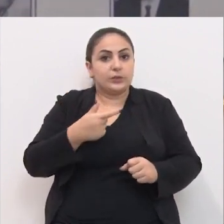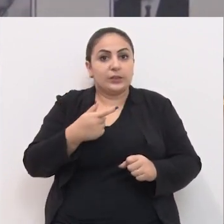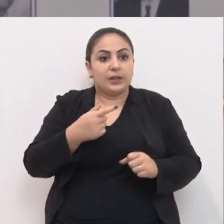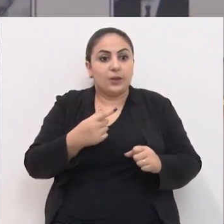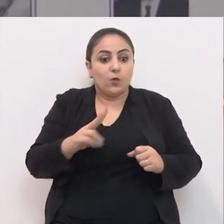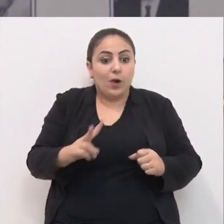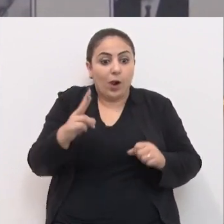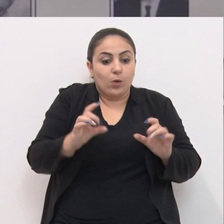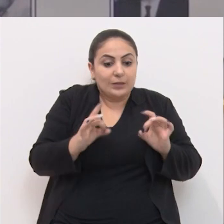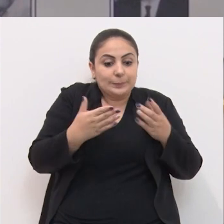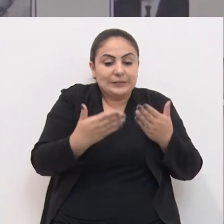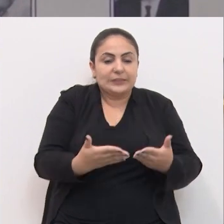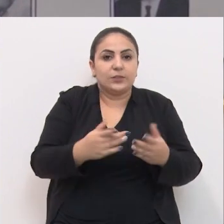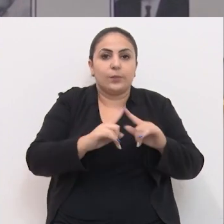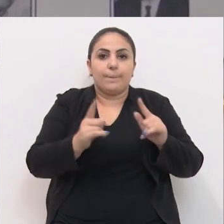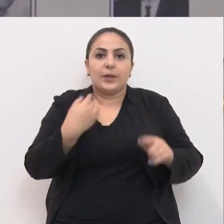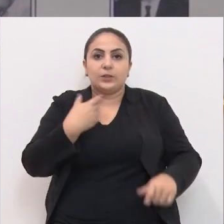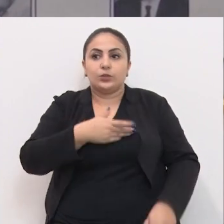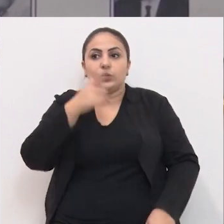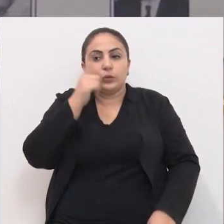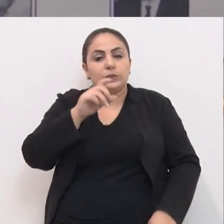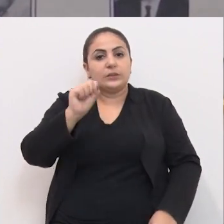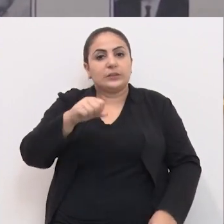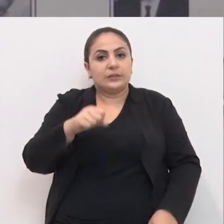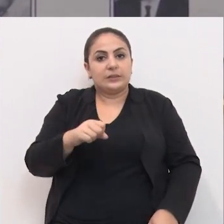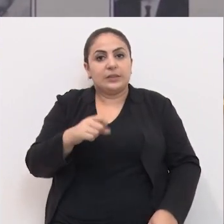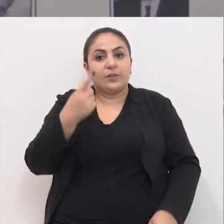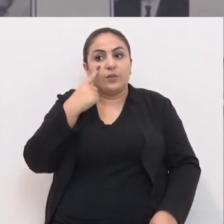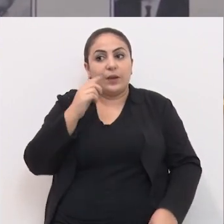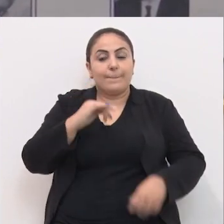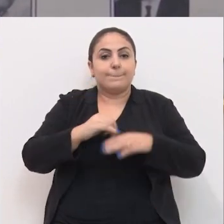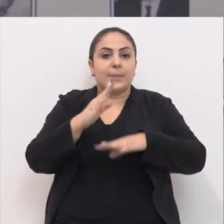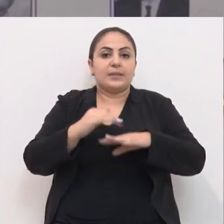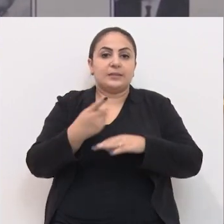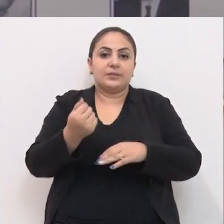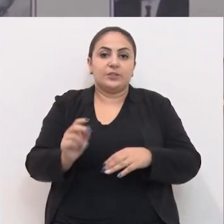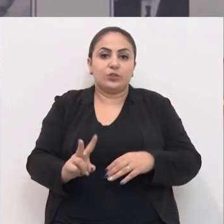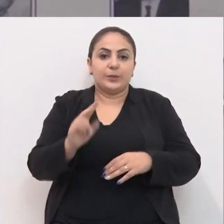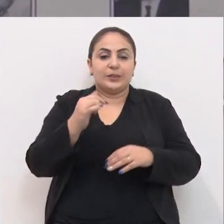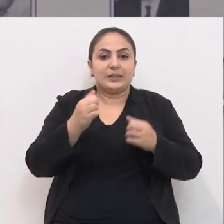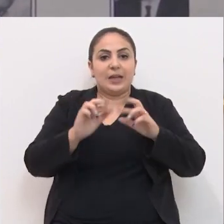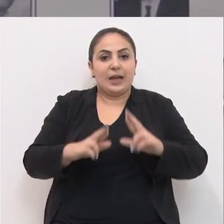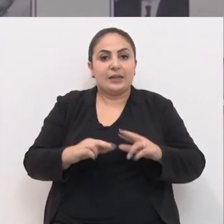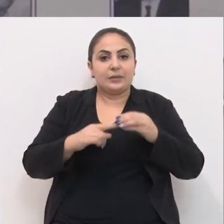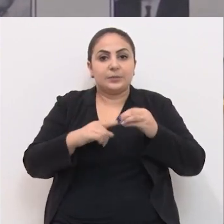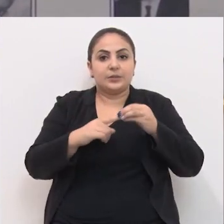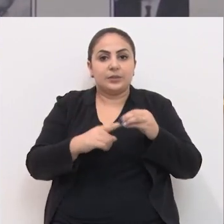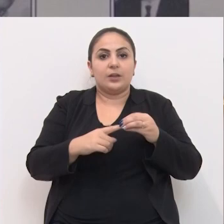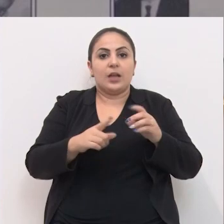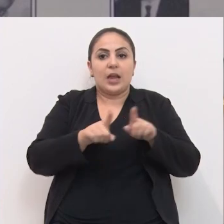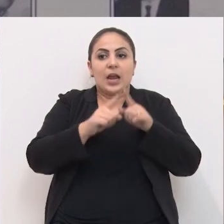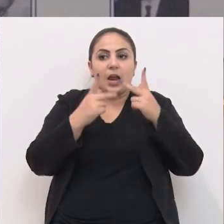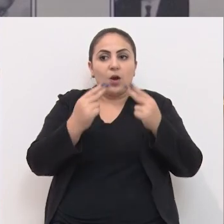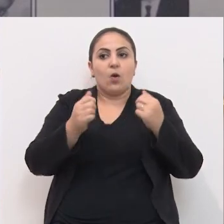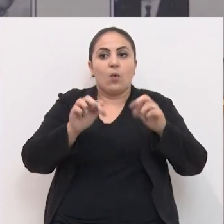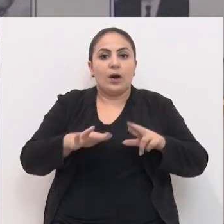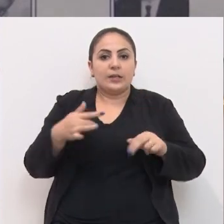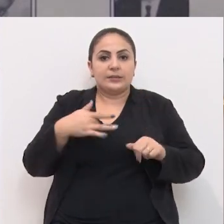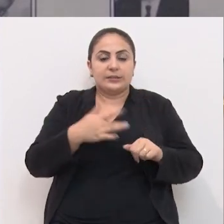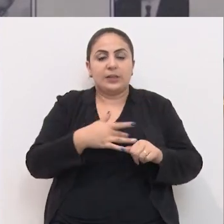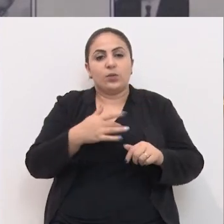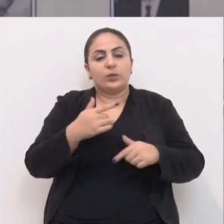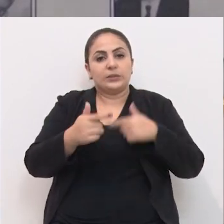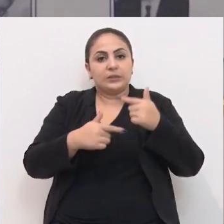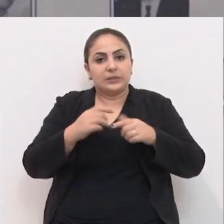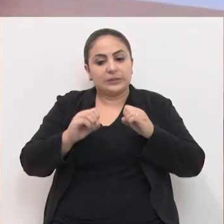Inclusive, a própria ampliação do projeto do vídeo monitoramento, que tem dado certo, a rotina dele tem tranquilizado, na medida do possível,